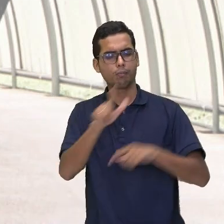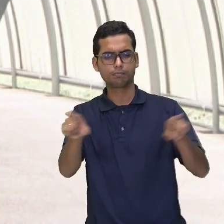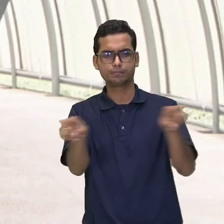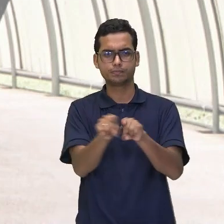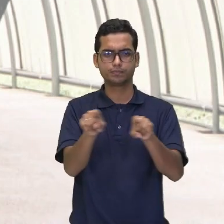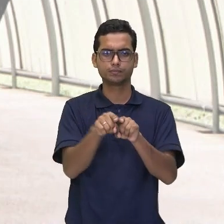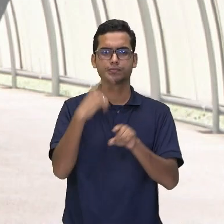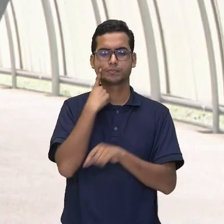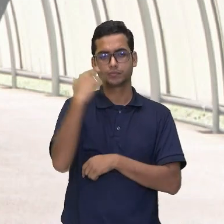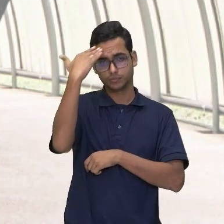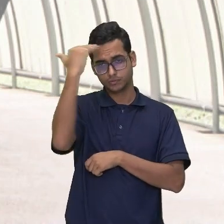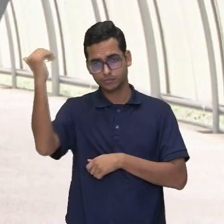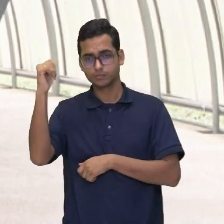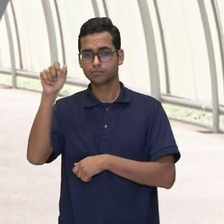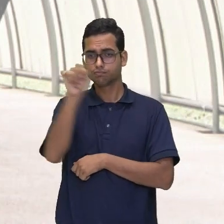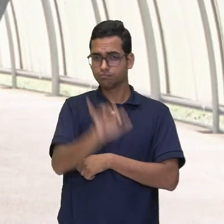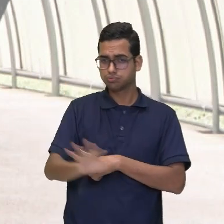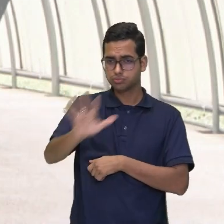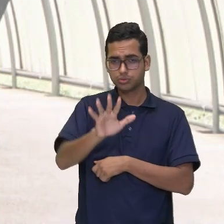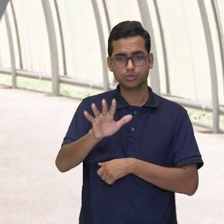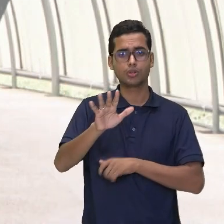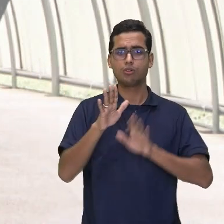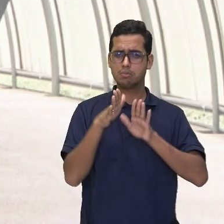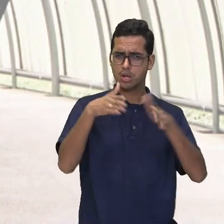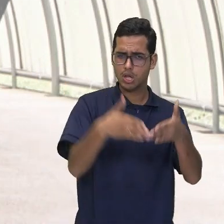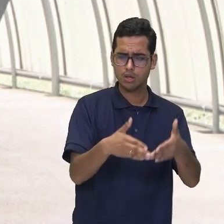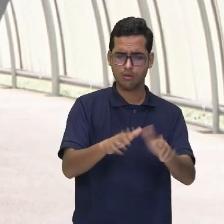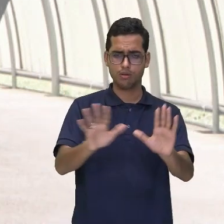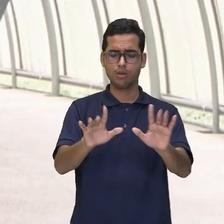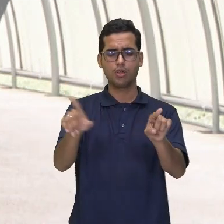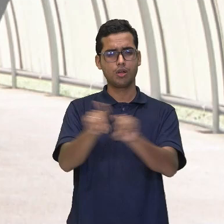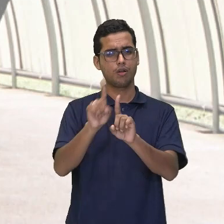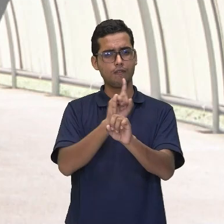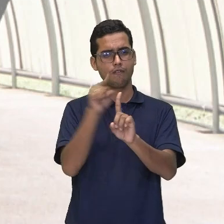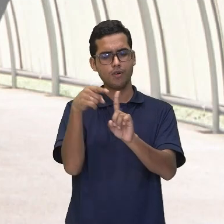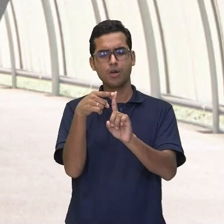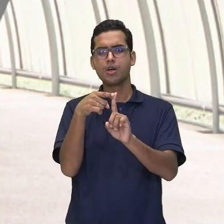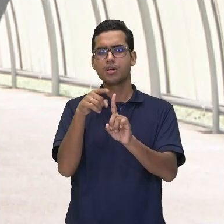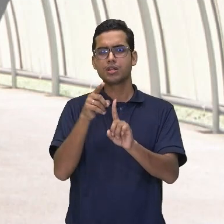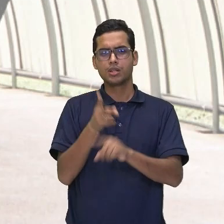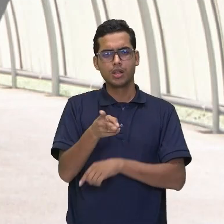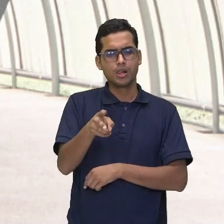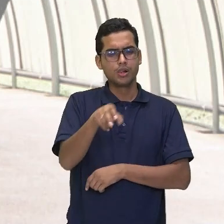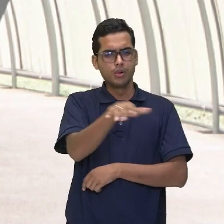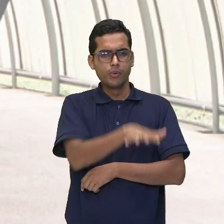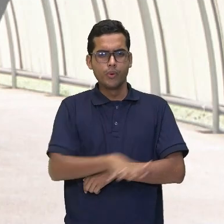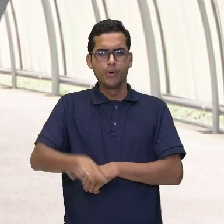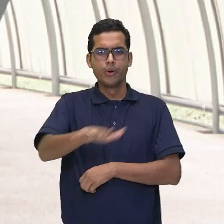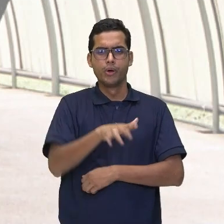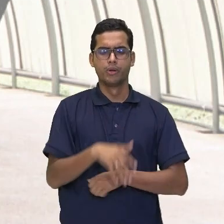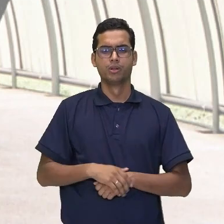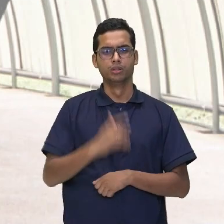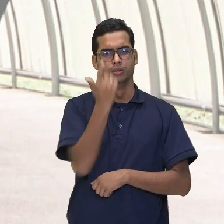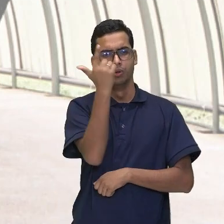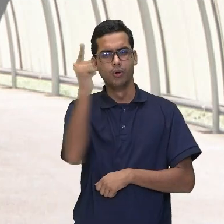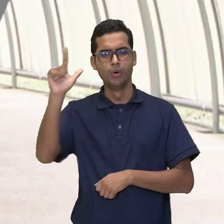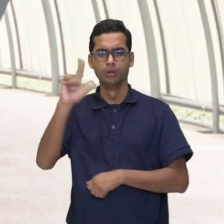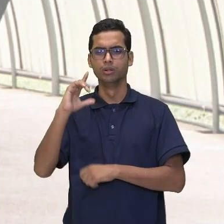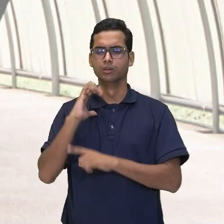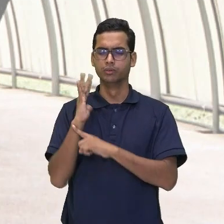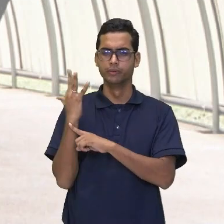que específica. Aqui, vocês podem observar, nós temos uma outra exposição.